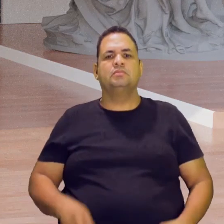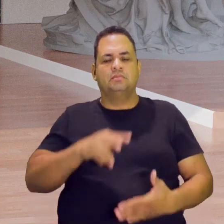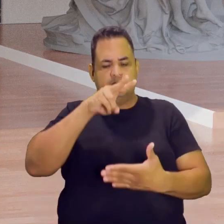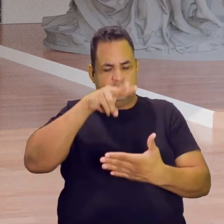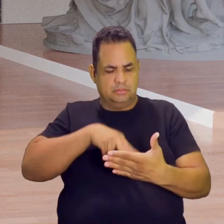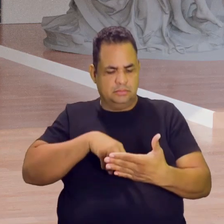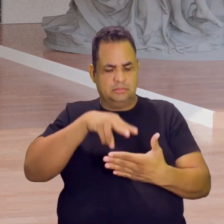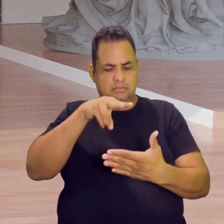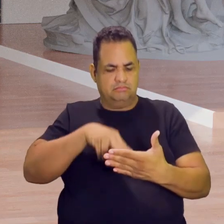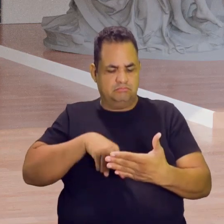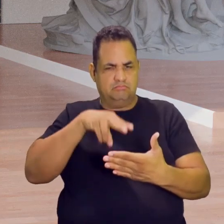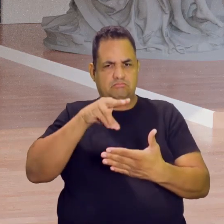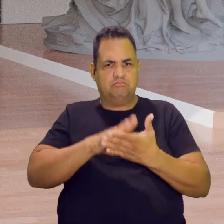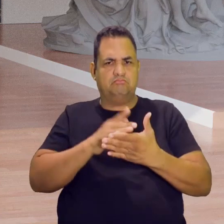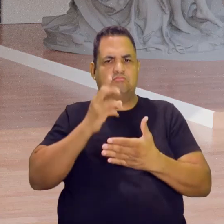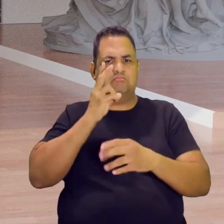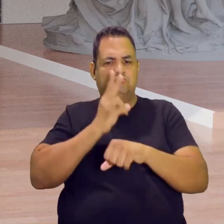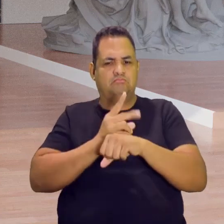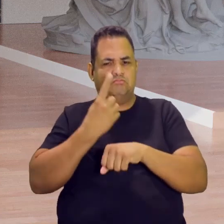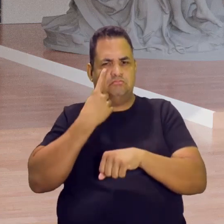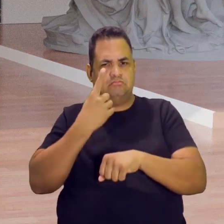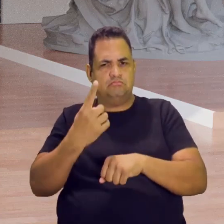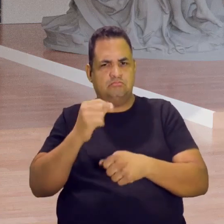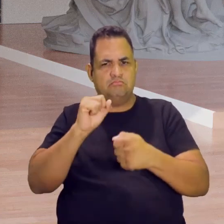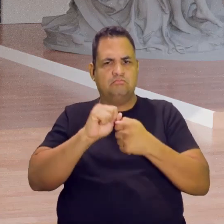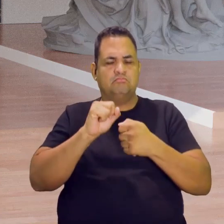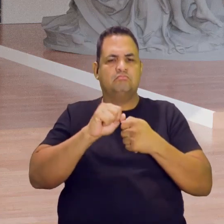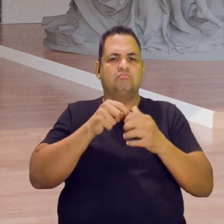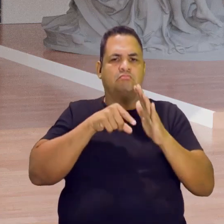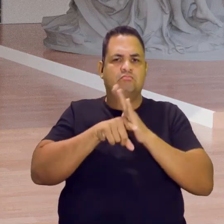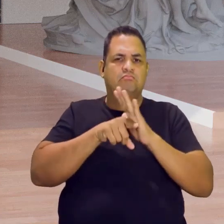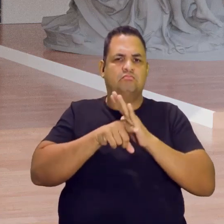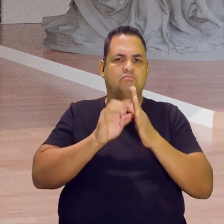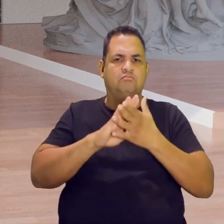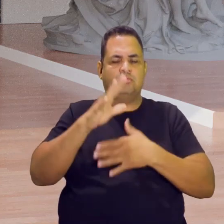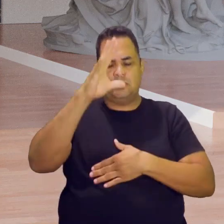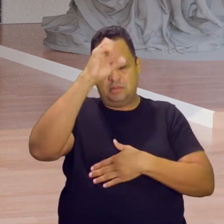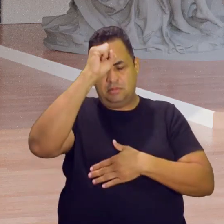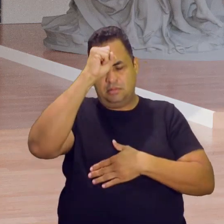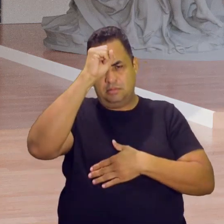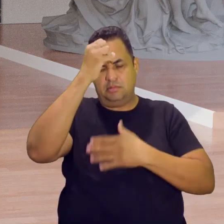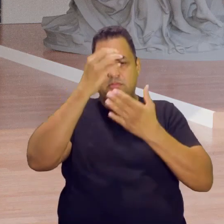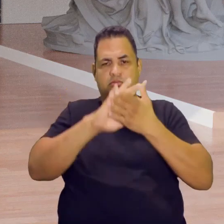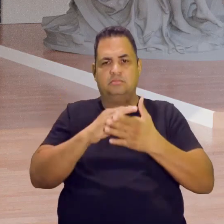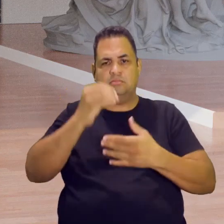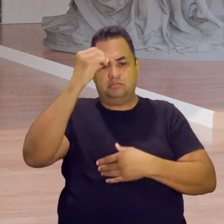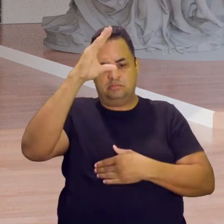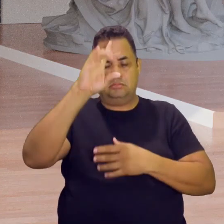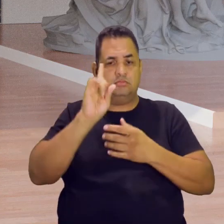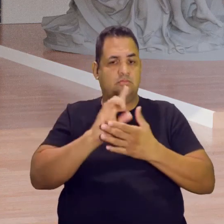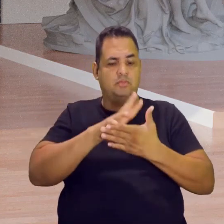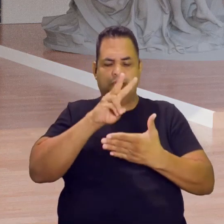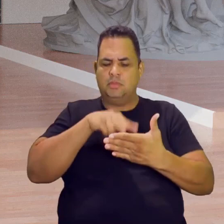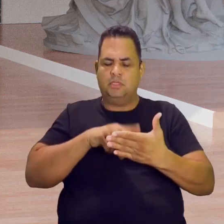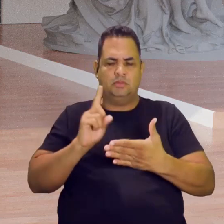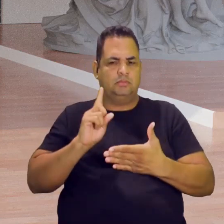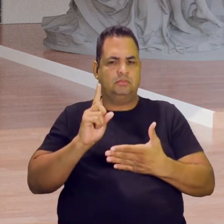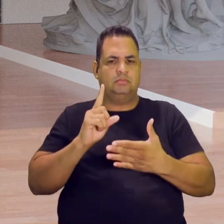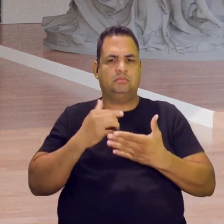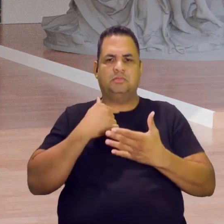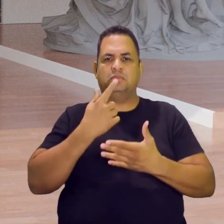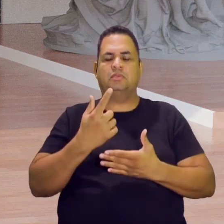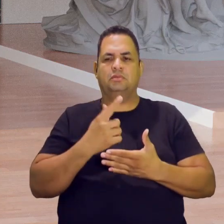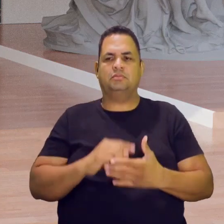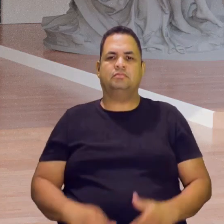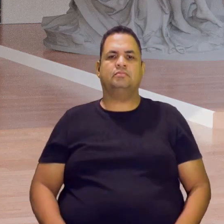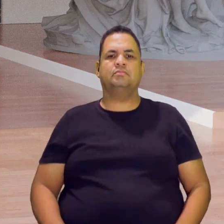leio, releio, assisto vídeos, faço pesquisa para absorver esse conhecimento, porque só uma leitura não é o suficiente,